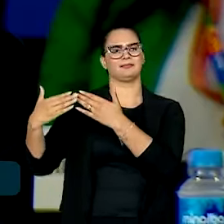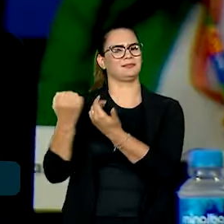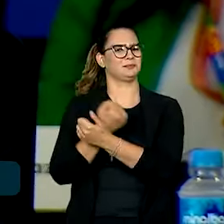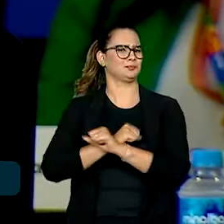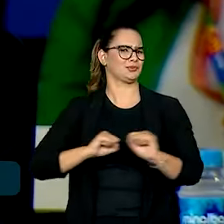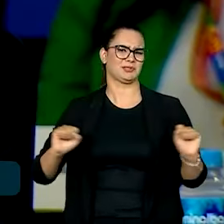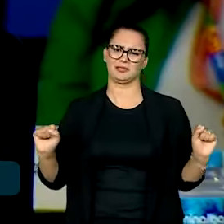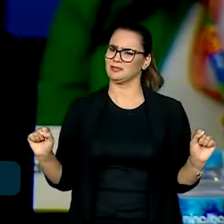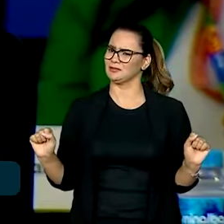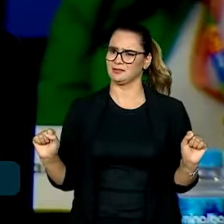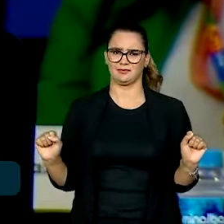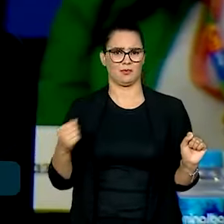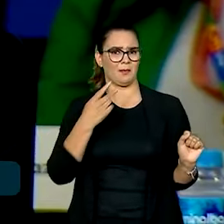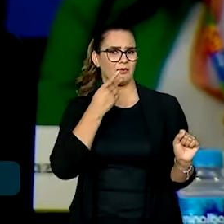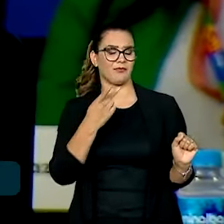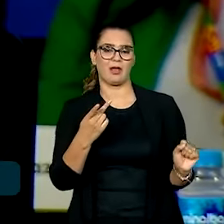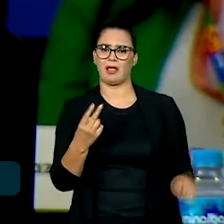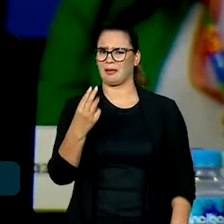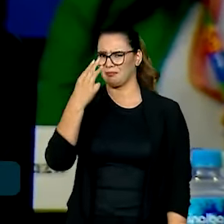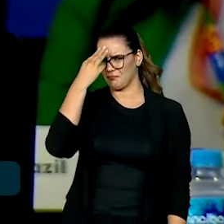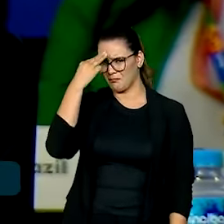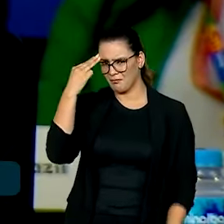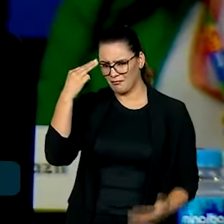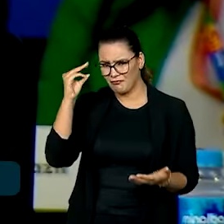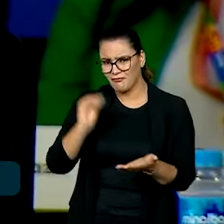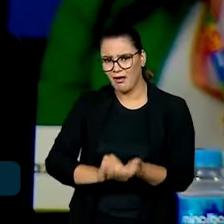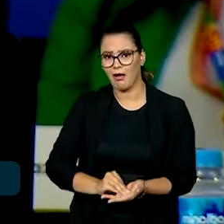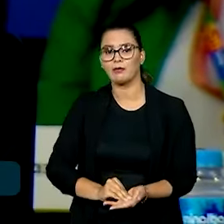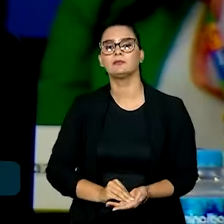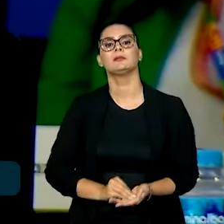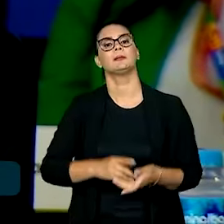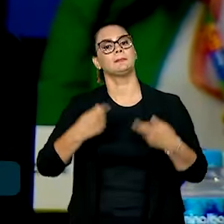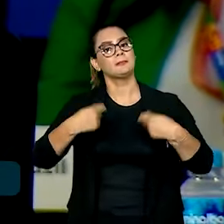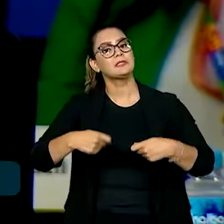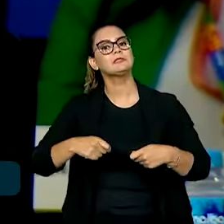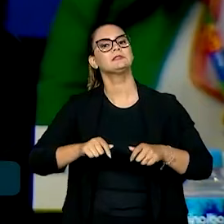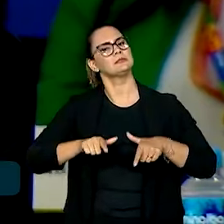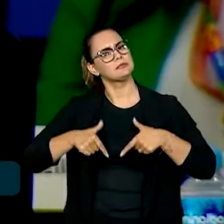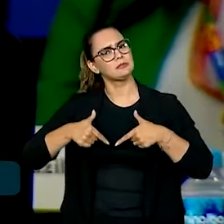impraticável, para não dizer imoral. Temos de enfrentar